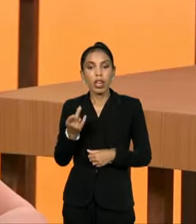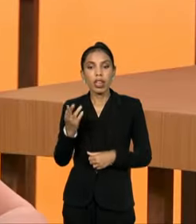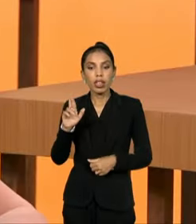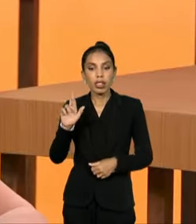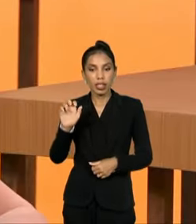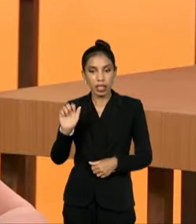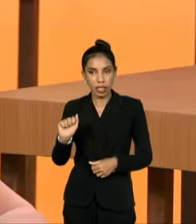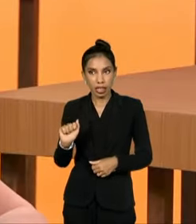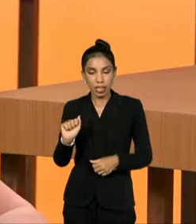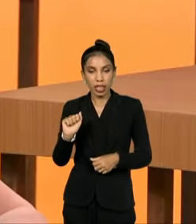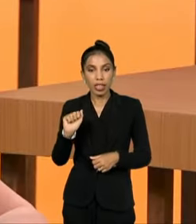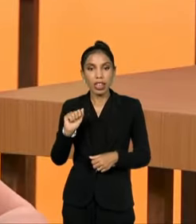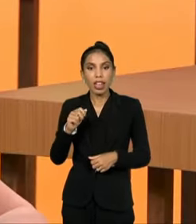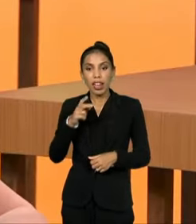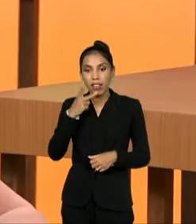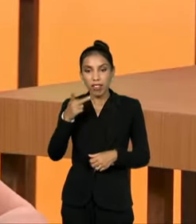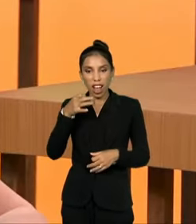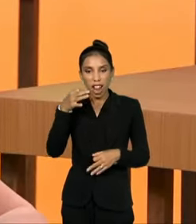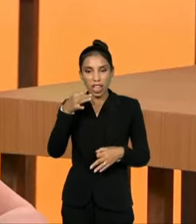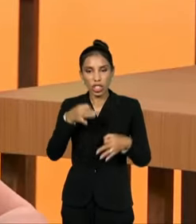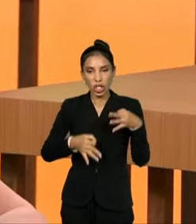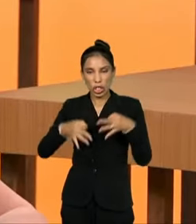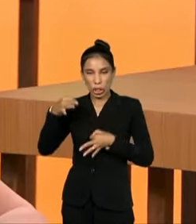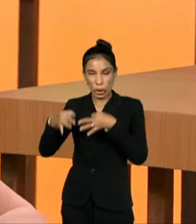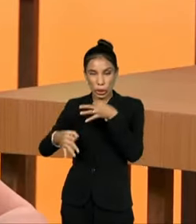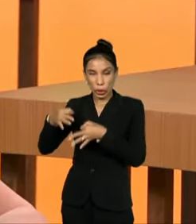que ela faz o